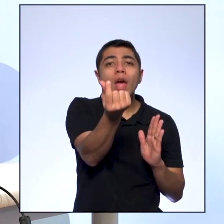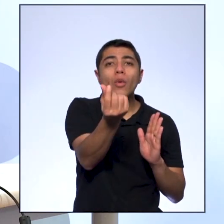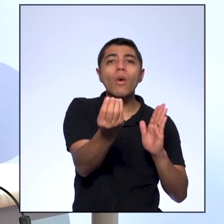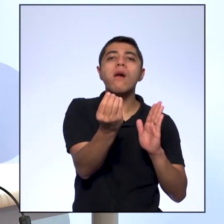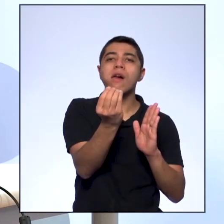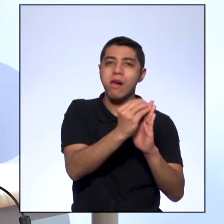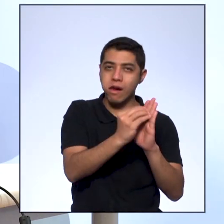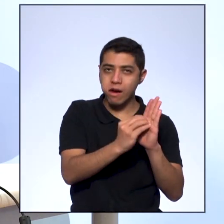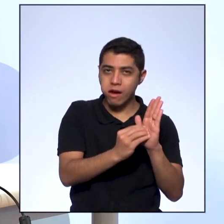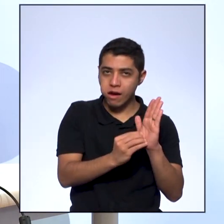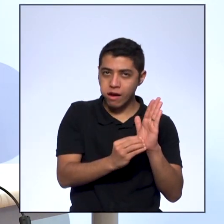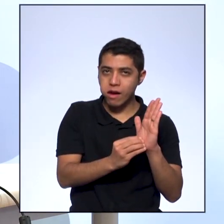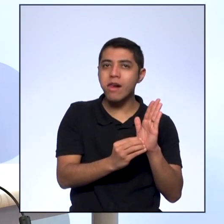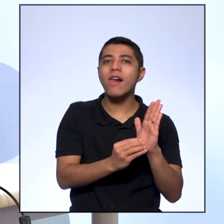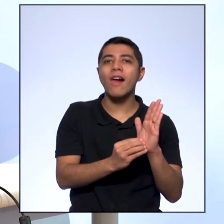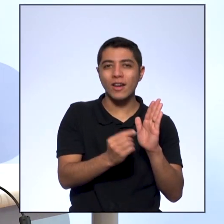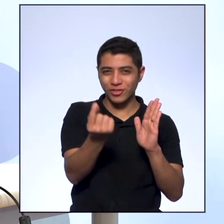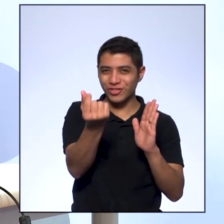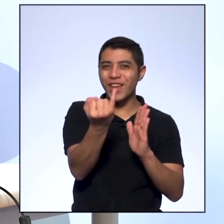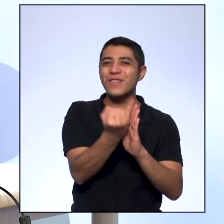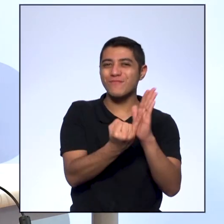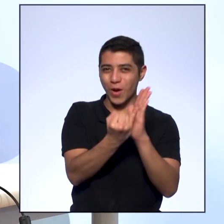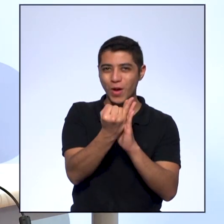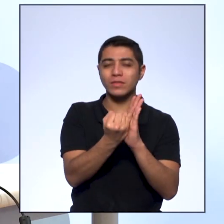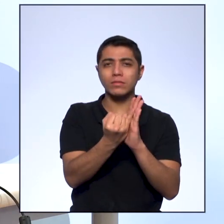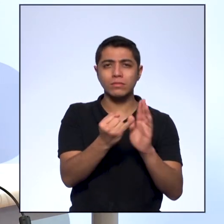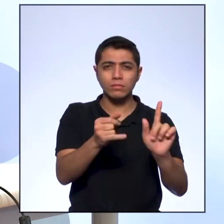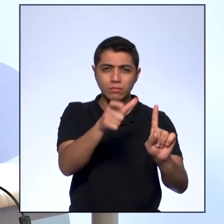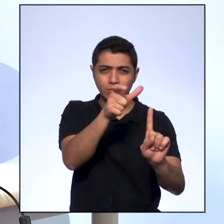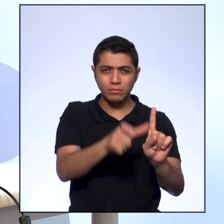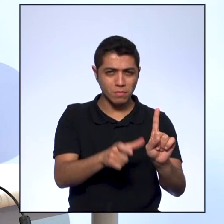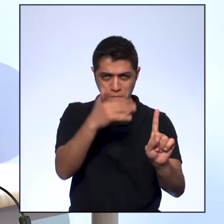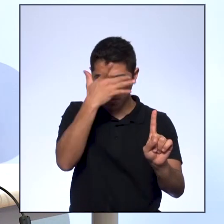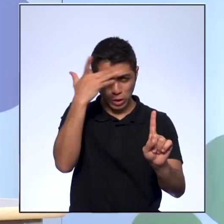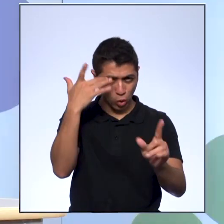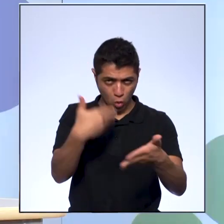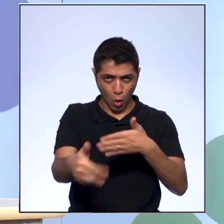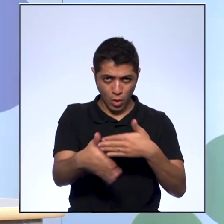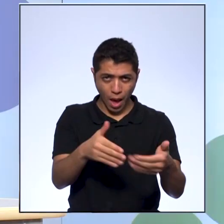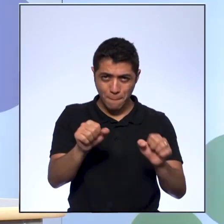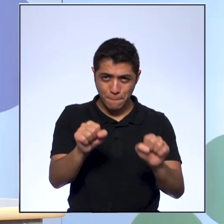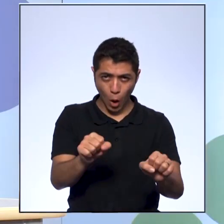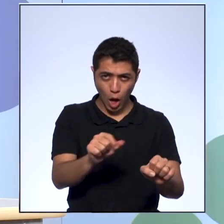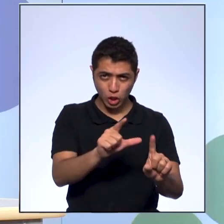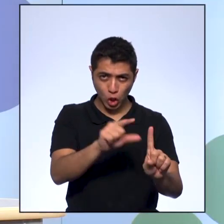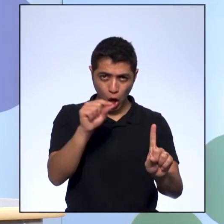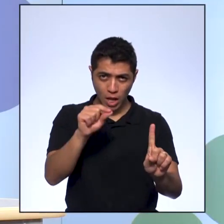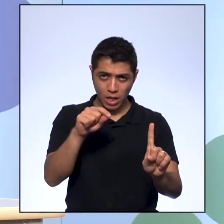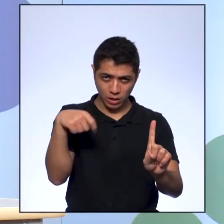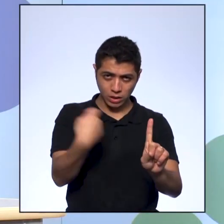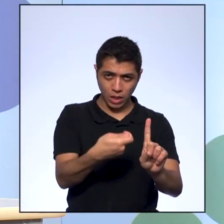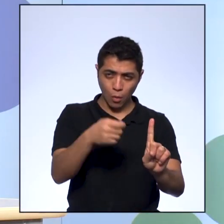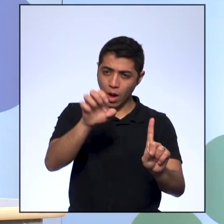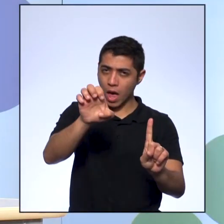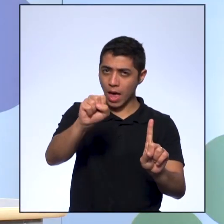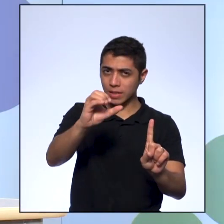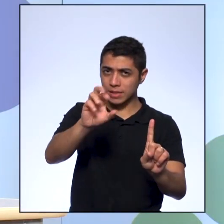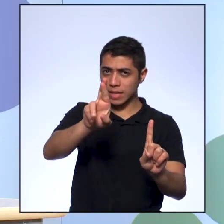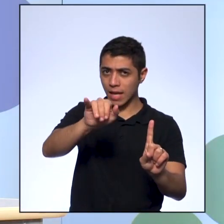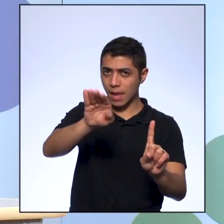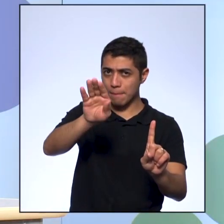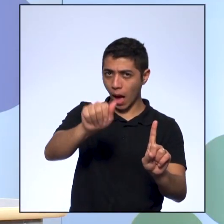qualquer pessoa, né? Como o próprio nome já sugere, né, professora? Tem a ver com escrita, né? Então,